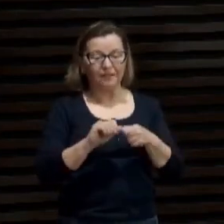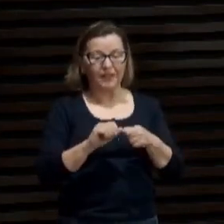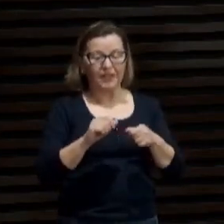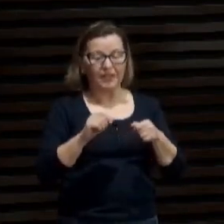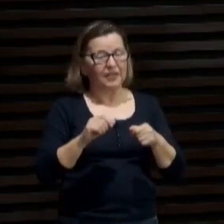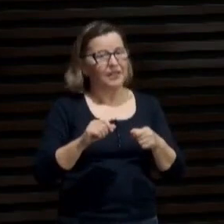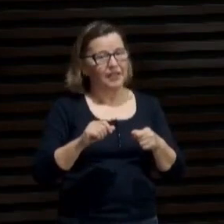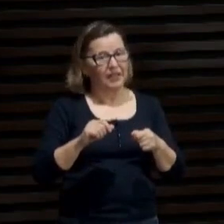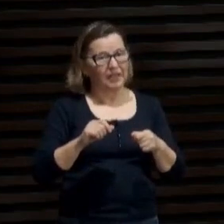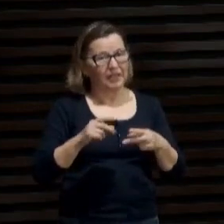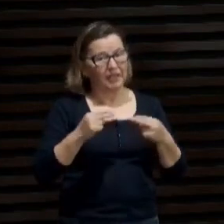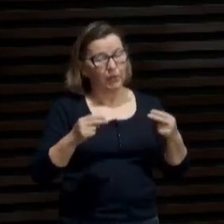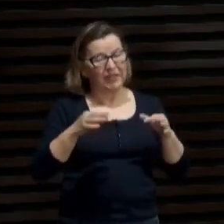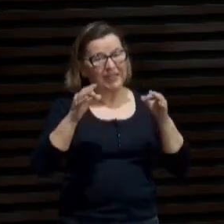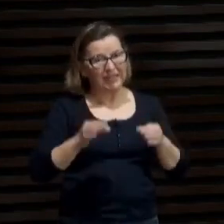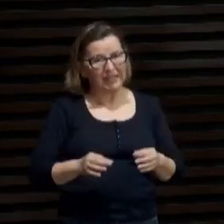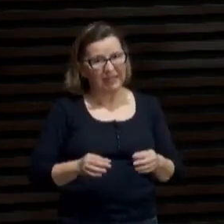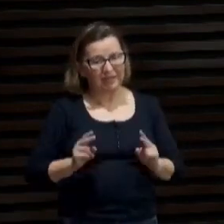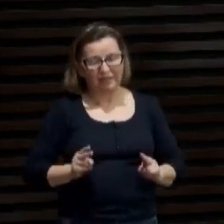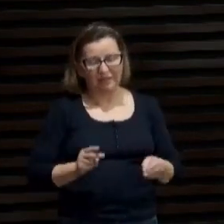reagir? Perdoar.